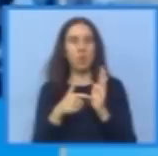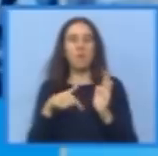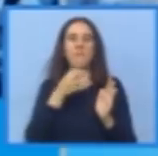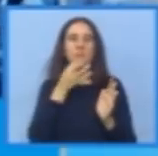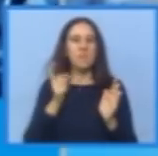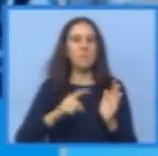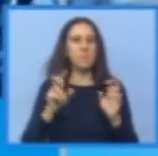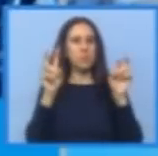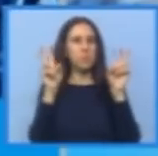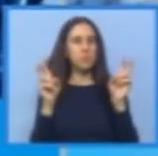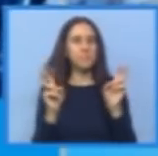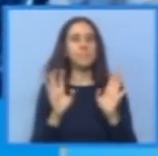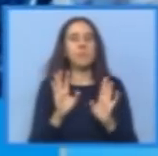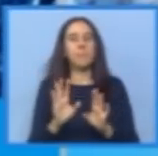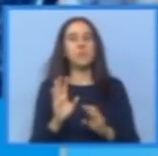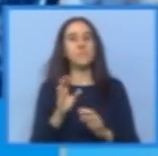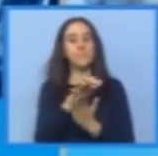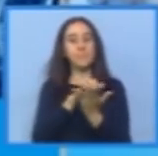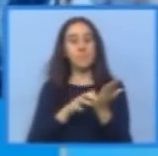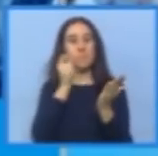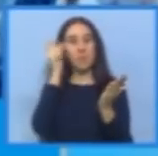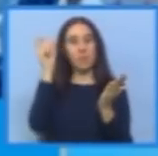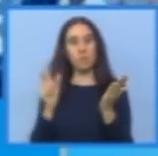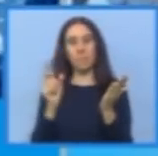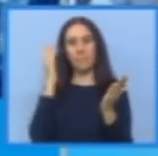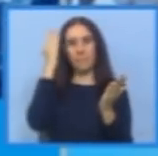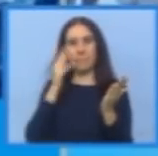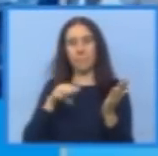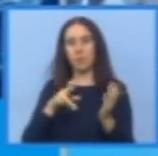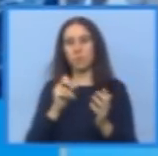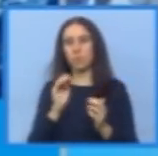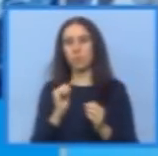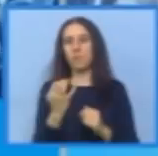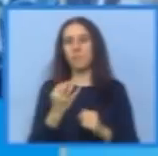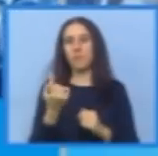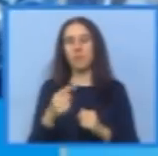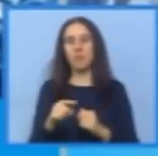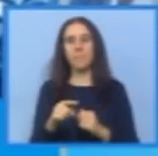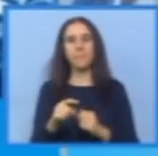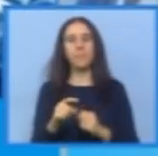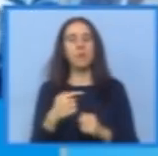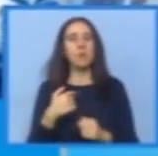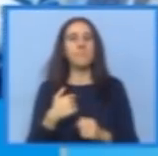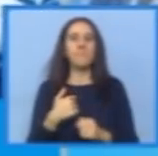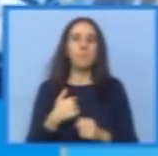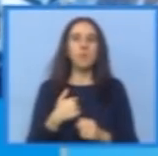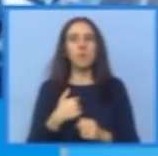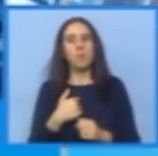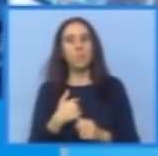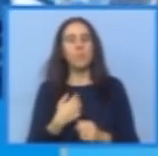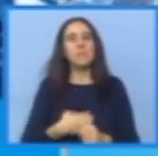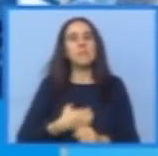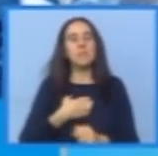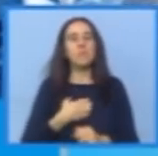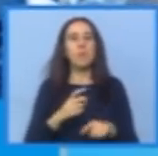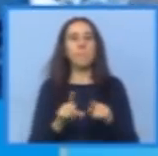até bastante sobre isso, mas o Evangelho de Marcos tem realmente este... Eu gosto de o sentir